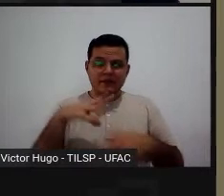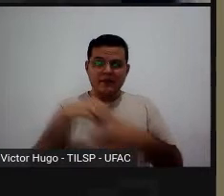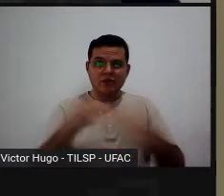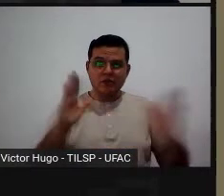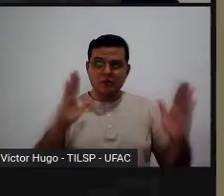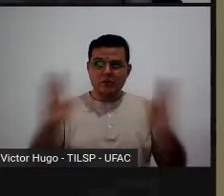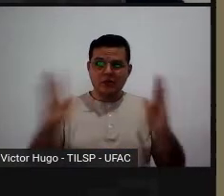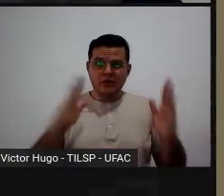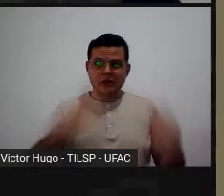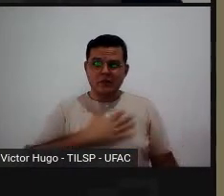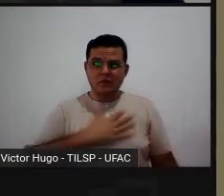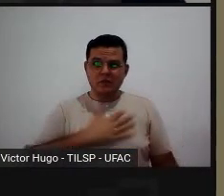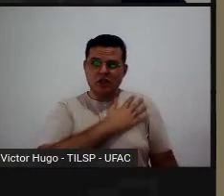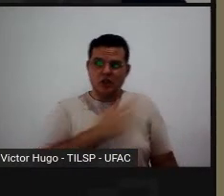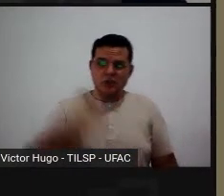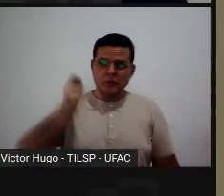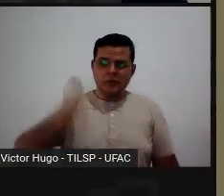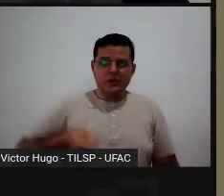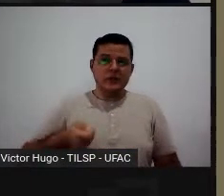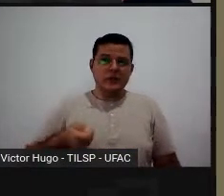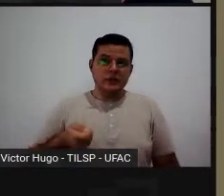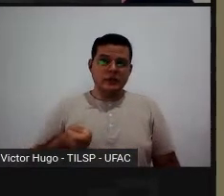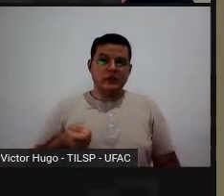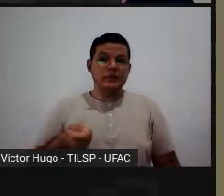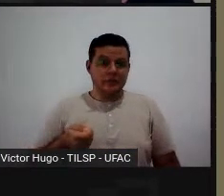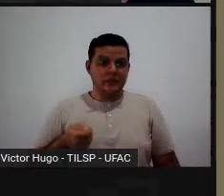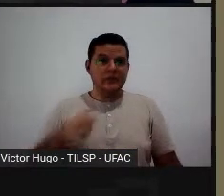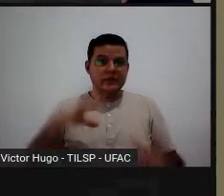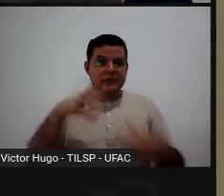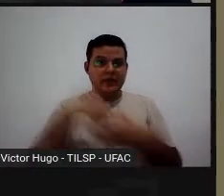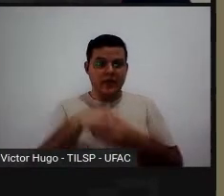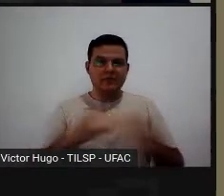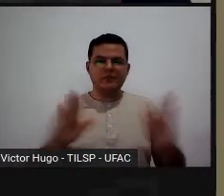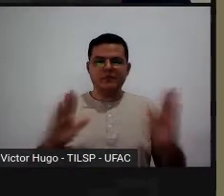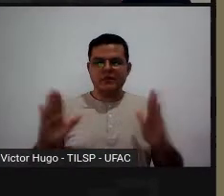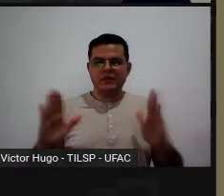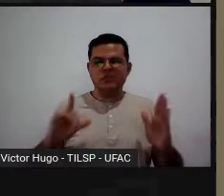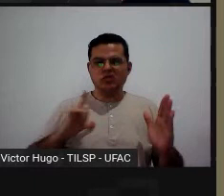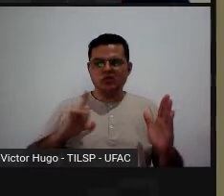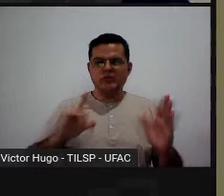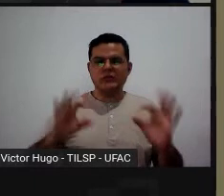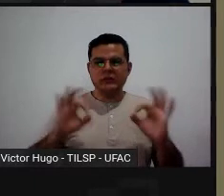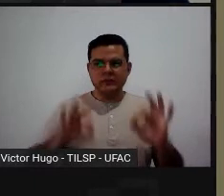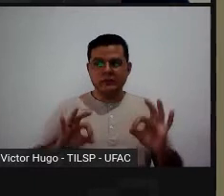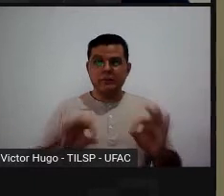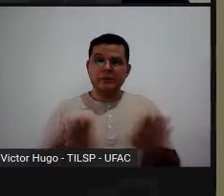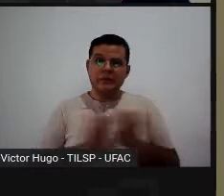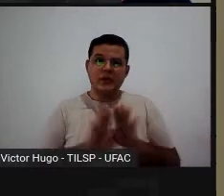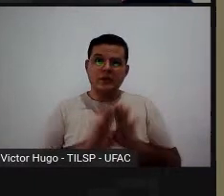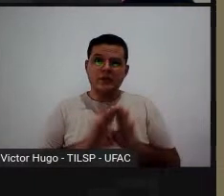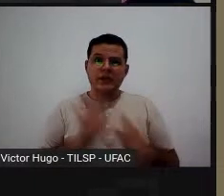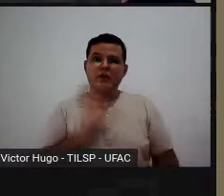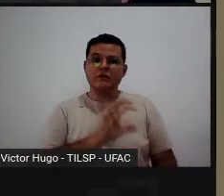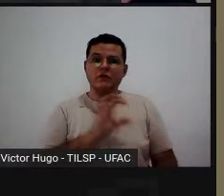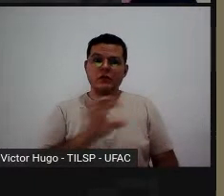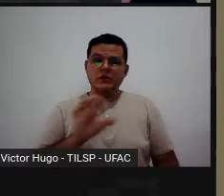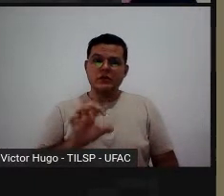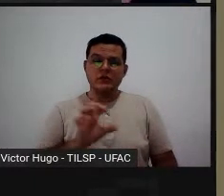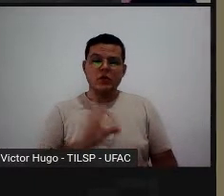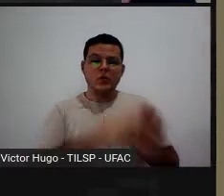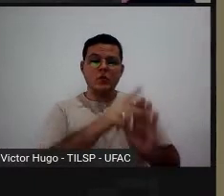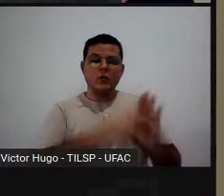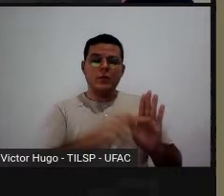discurso nacionalista era, de fato, bem presente e no plano de curso não foi diferente. Encontramos nessa